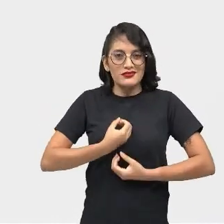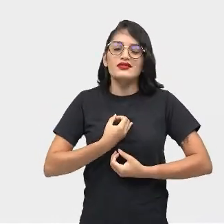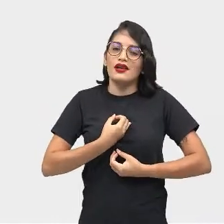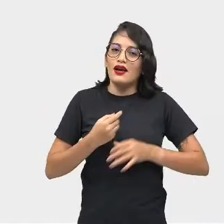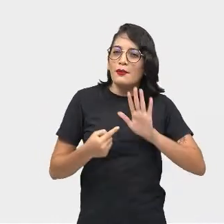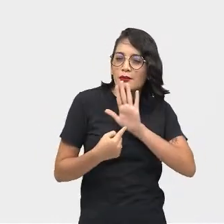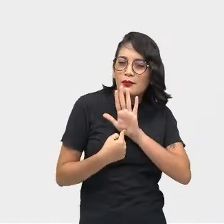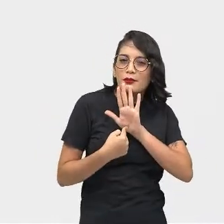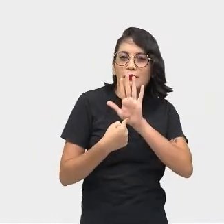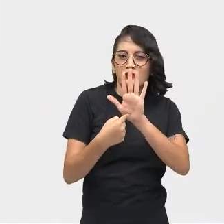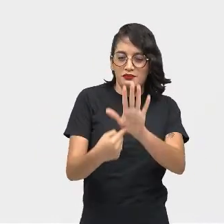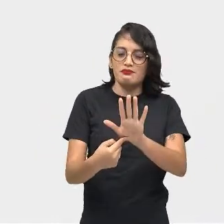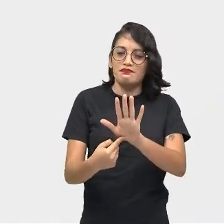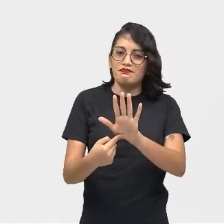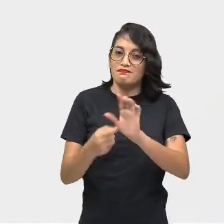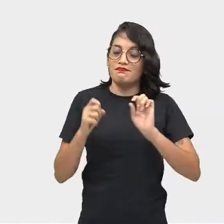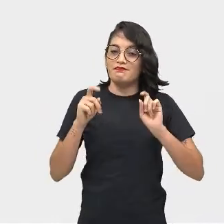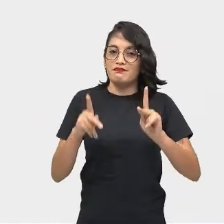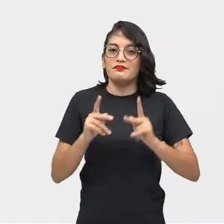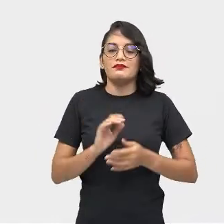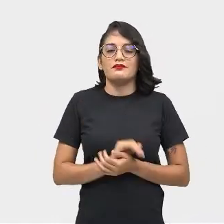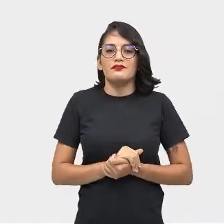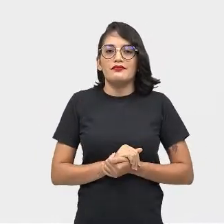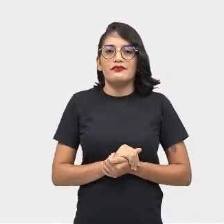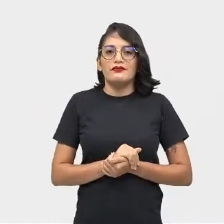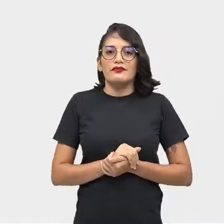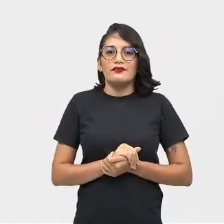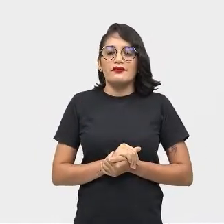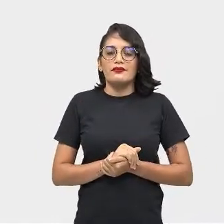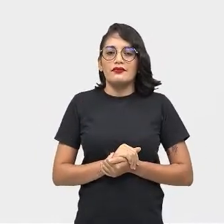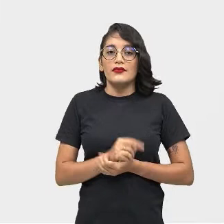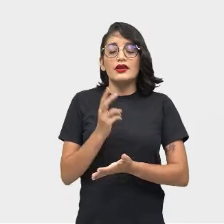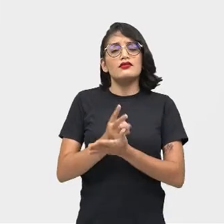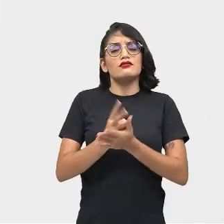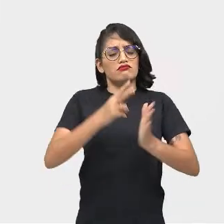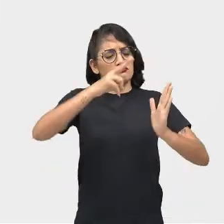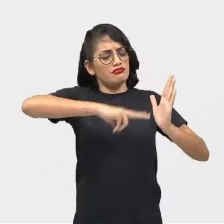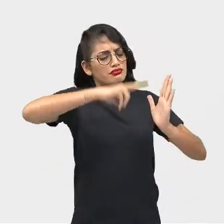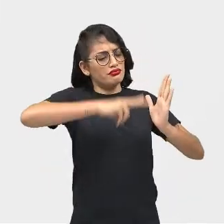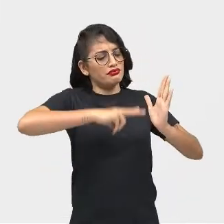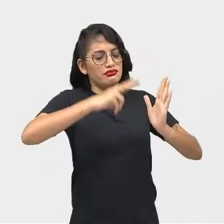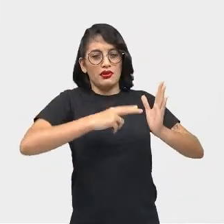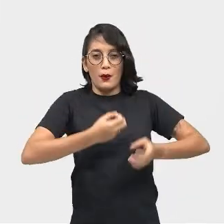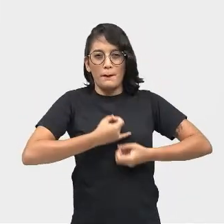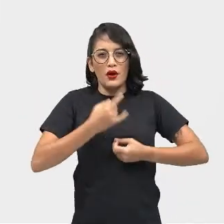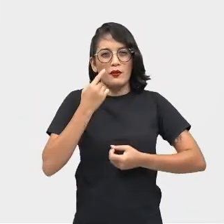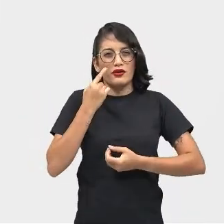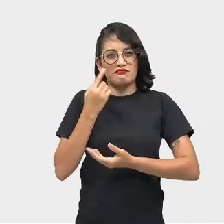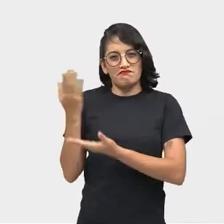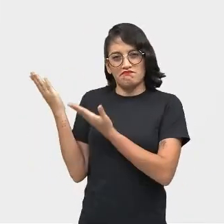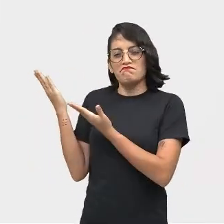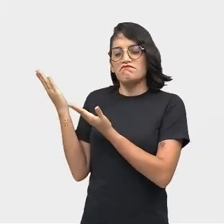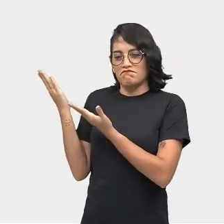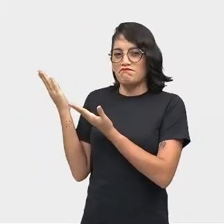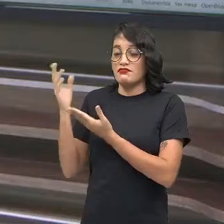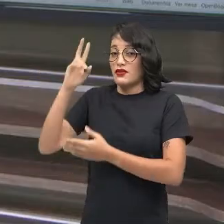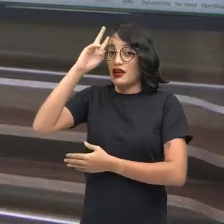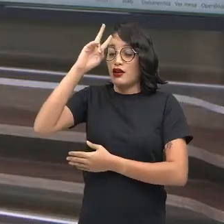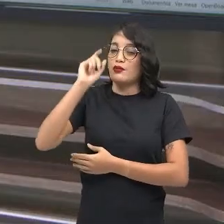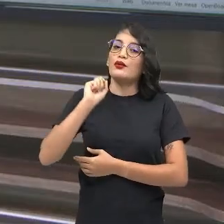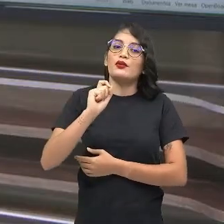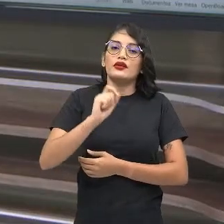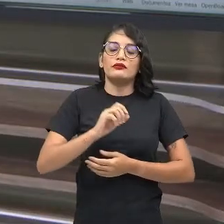se manifestando de tal forma. Então, sempre que nós lermos um poema, como você está observando, nós vamos lembrar, olha